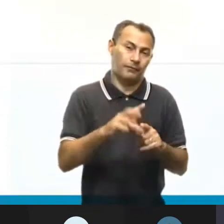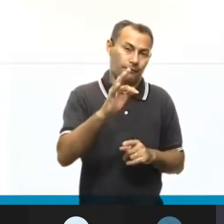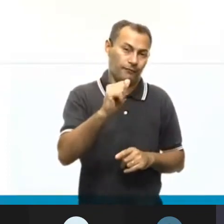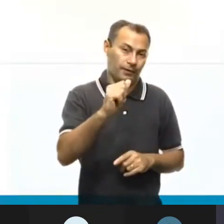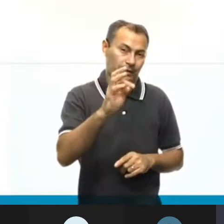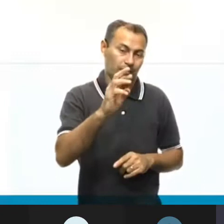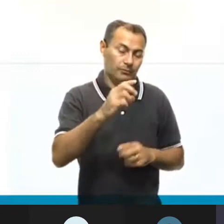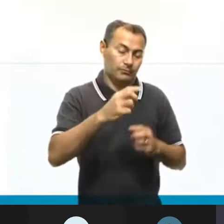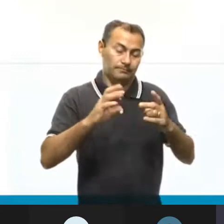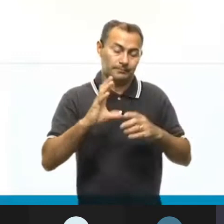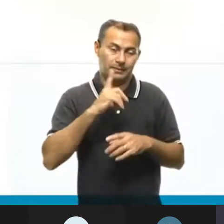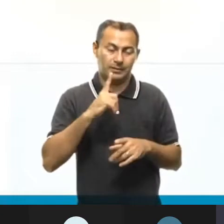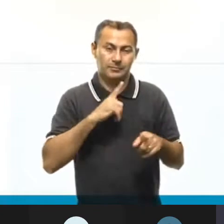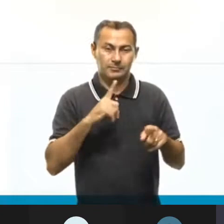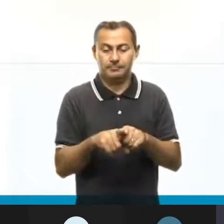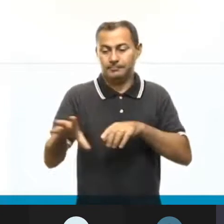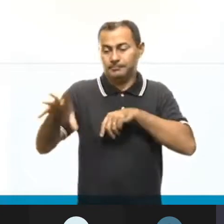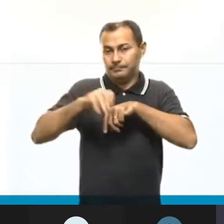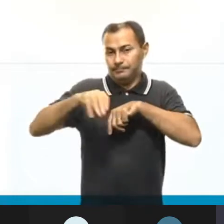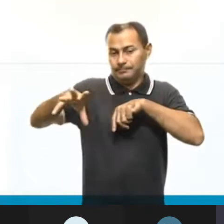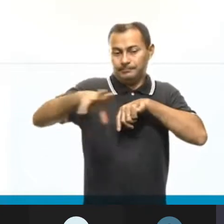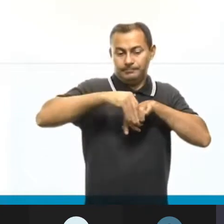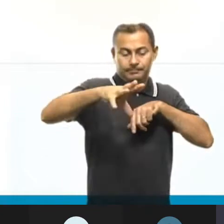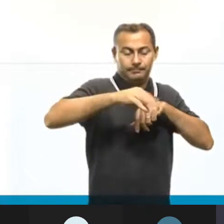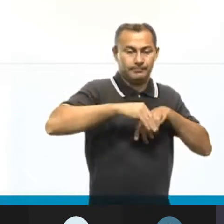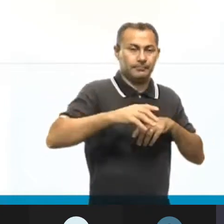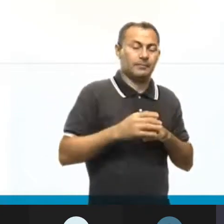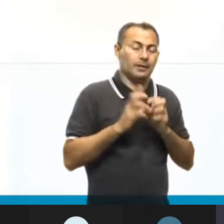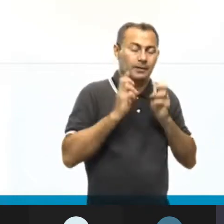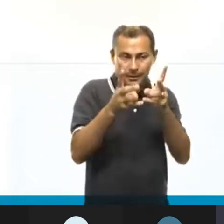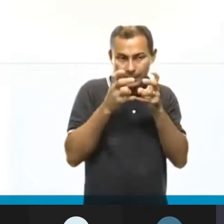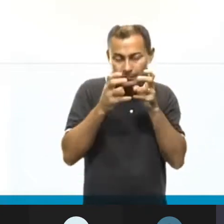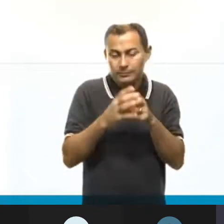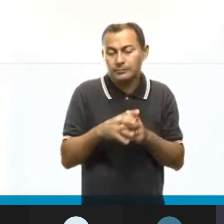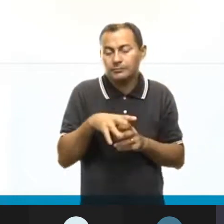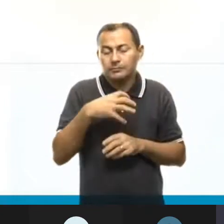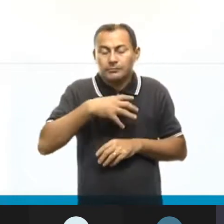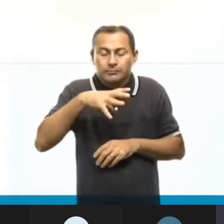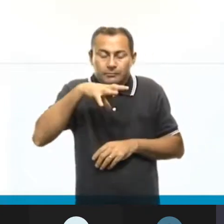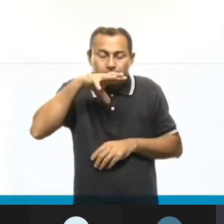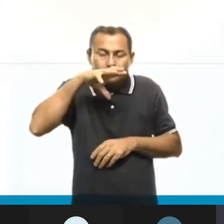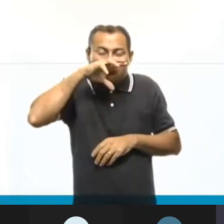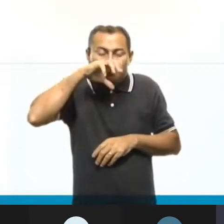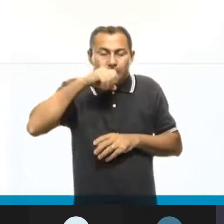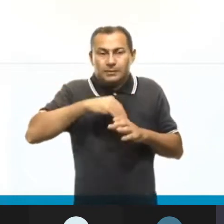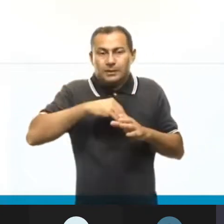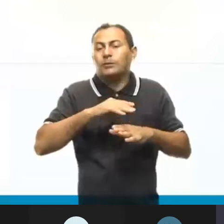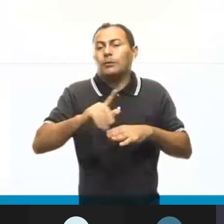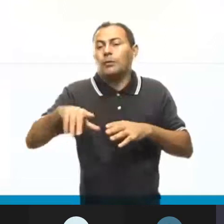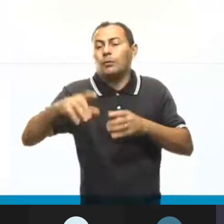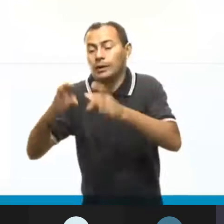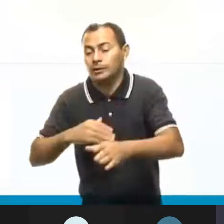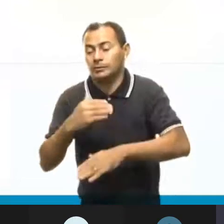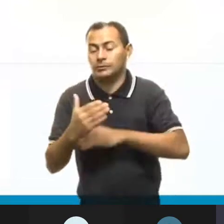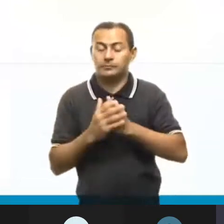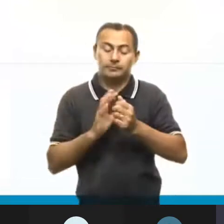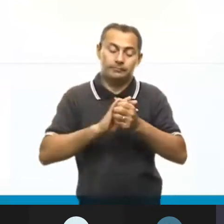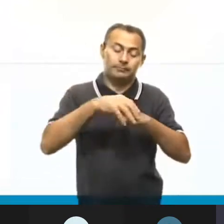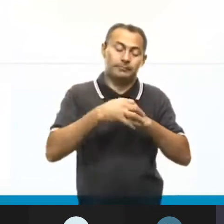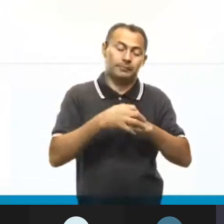onde nós temos lá aqueles receptores que vão, né, detectar o odor. O resto é tudo revestido por